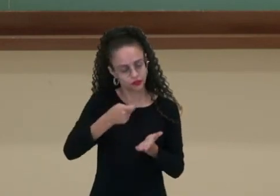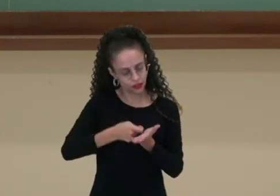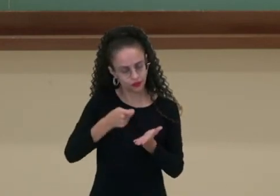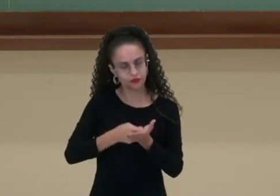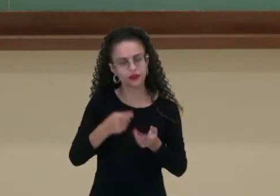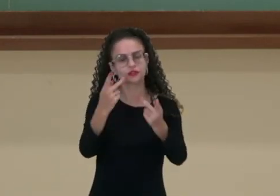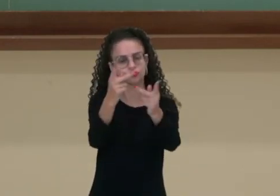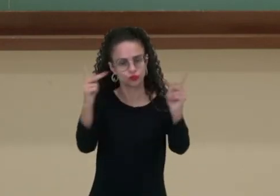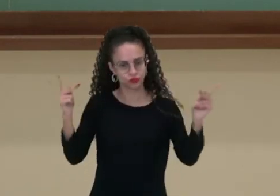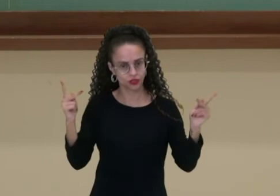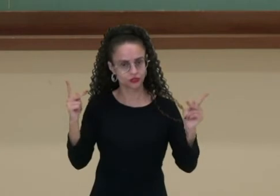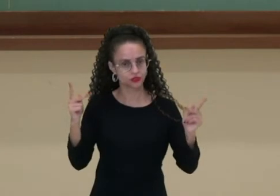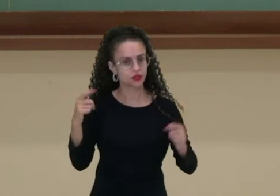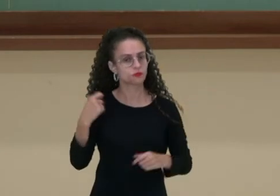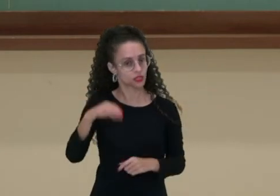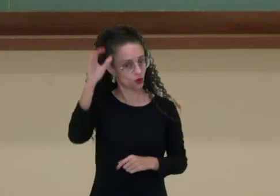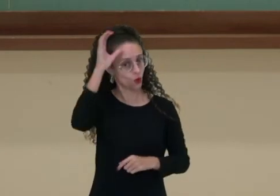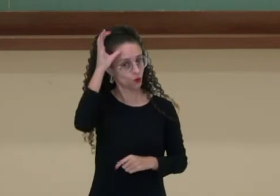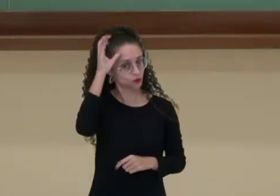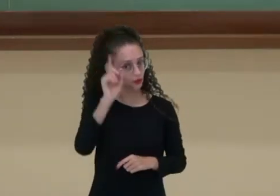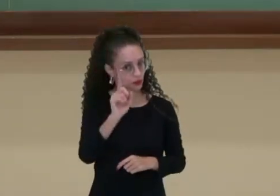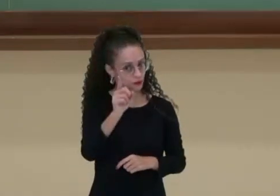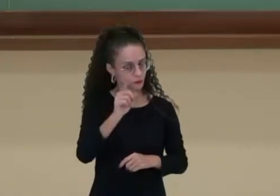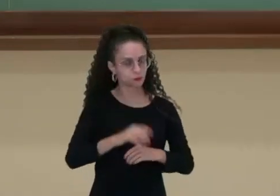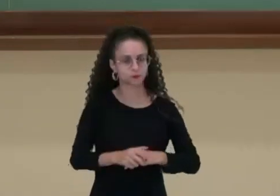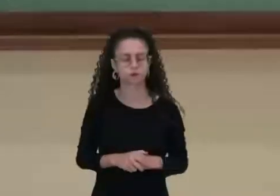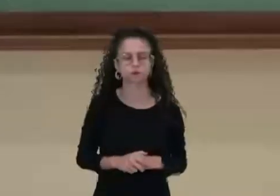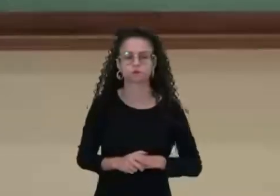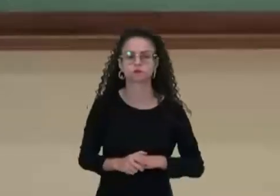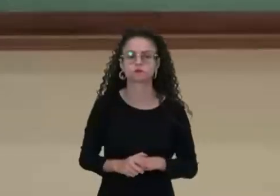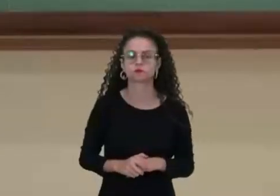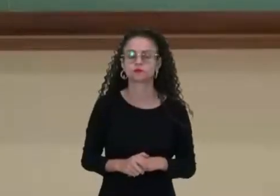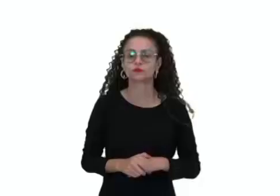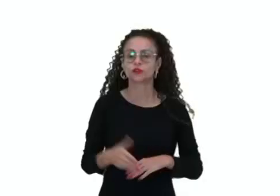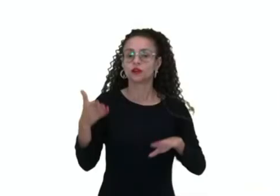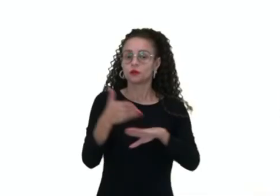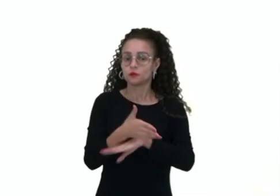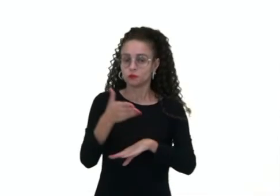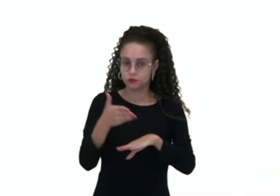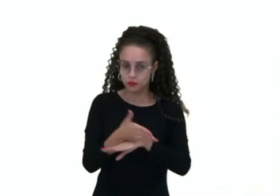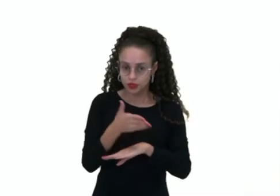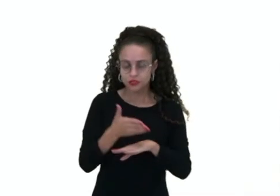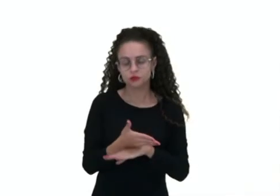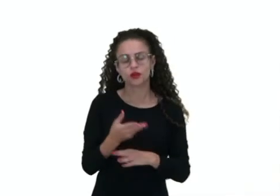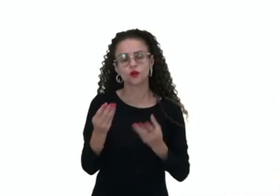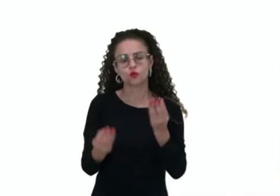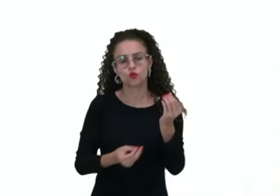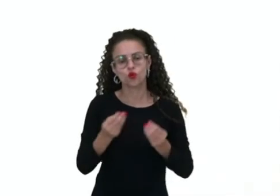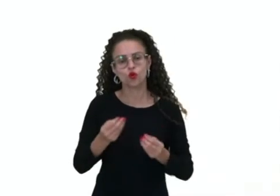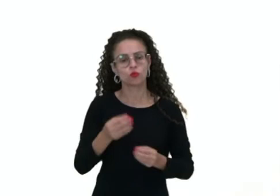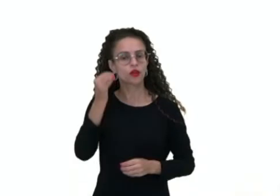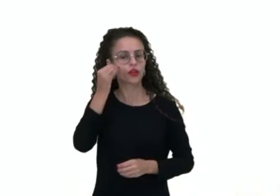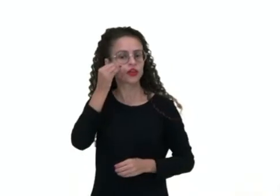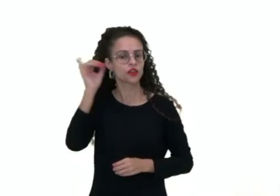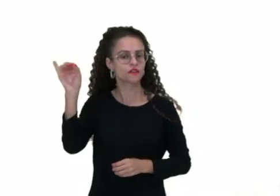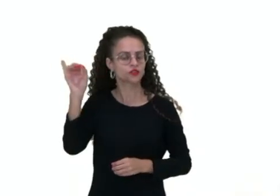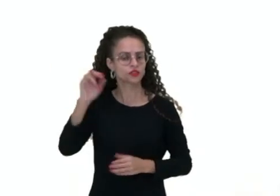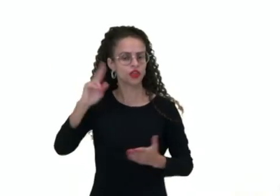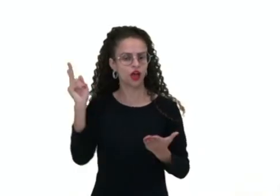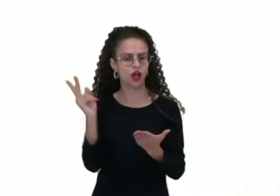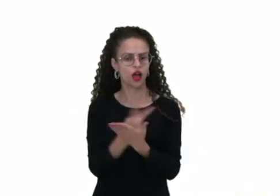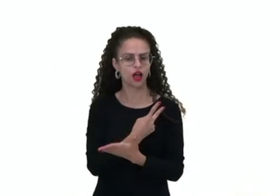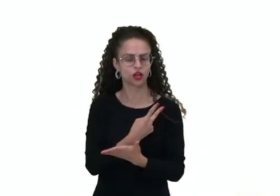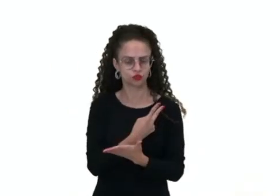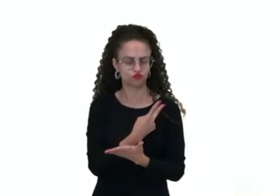vocês. Temos que ter essa consciência. Participar de medidas para prevenir a ocorrência de atos de